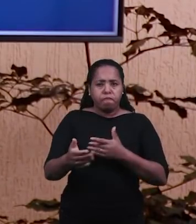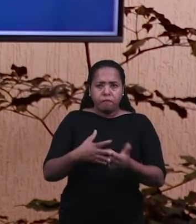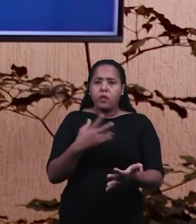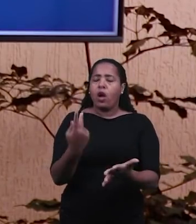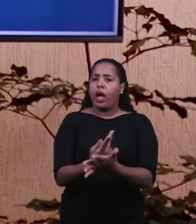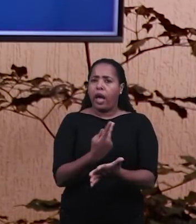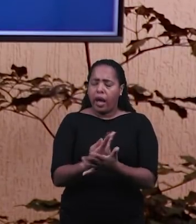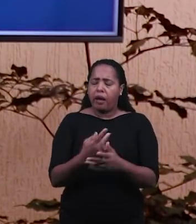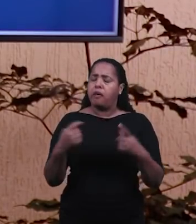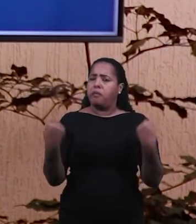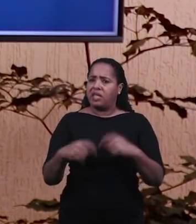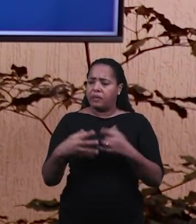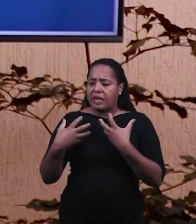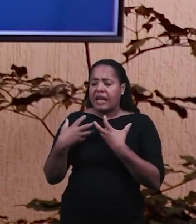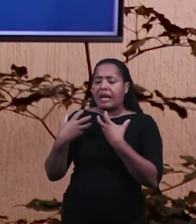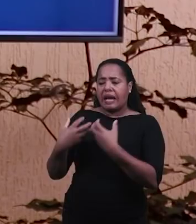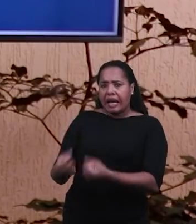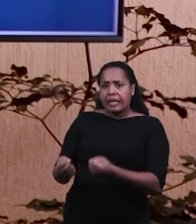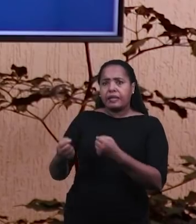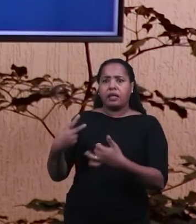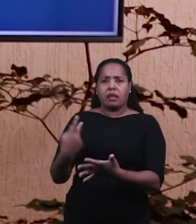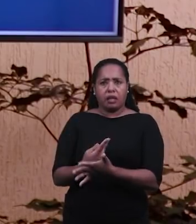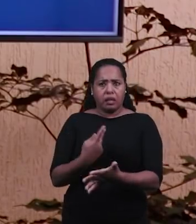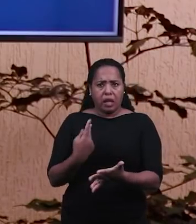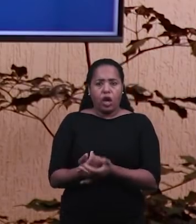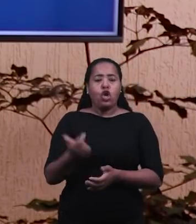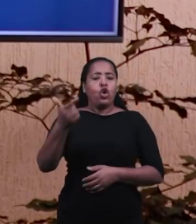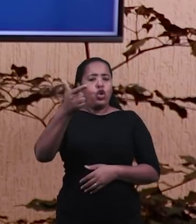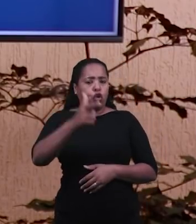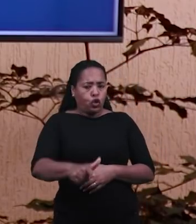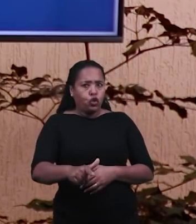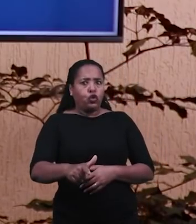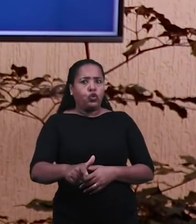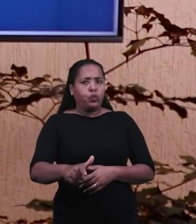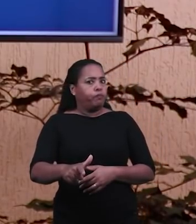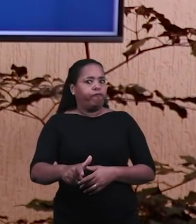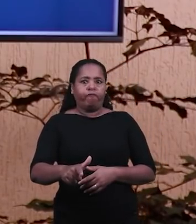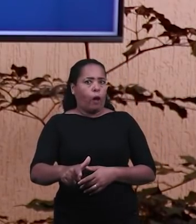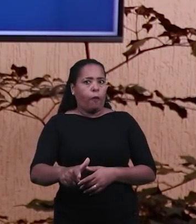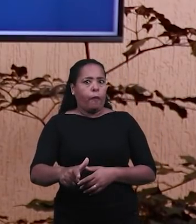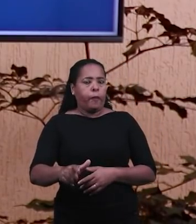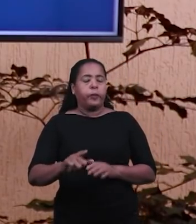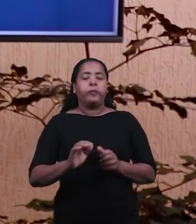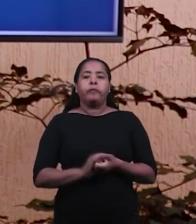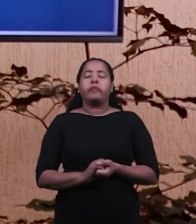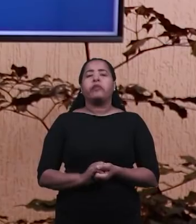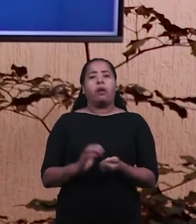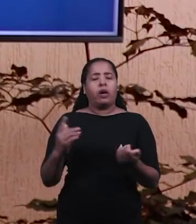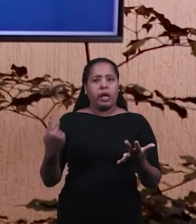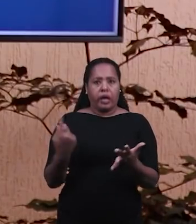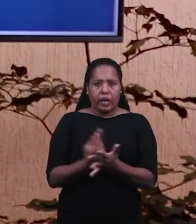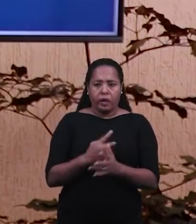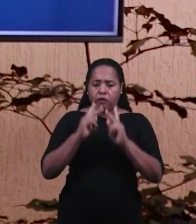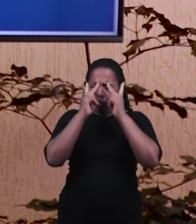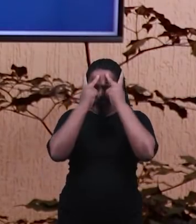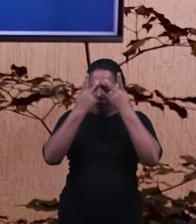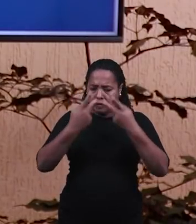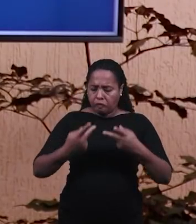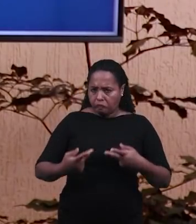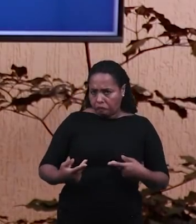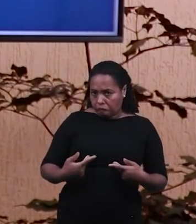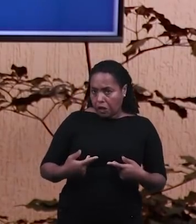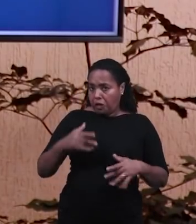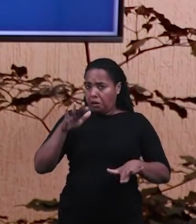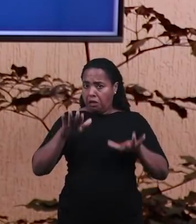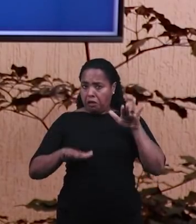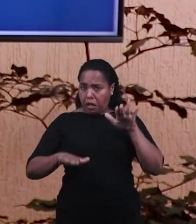é reconhecer o erro e não repetir o erro. Então, isso acontece com o ser humano,